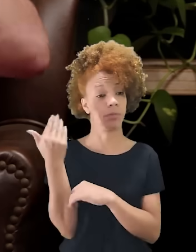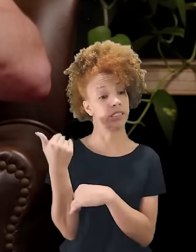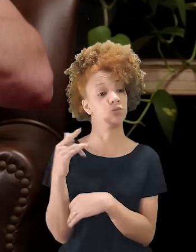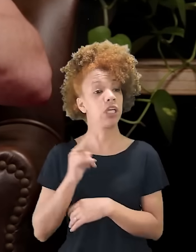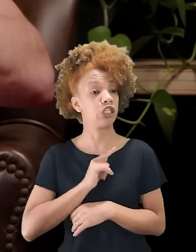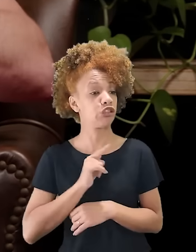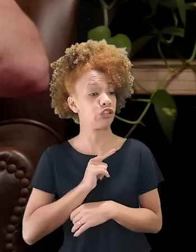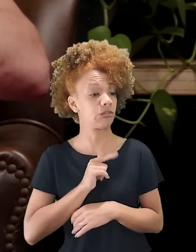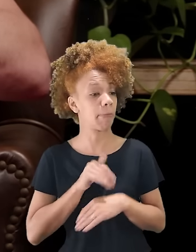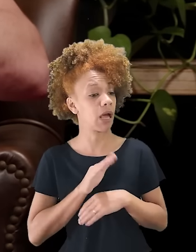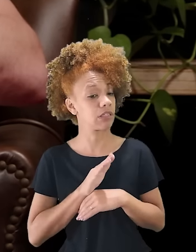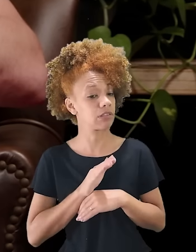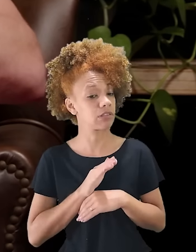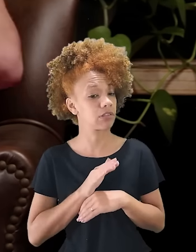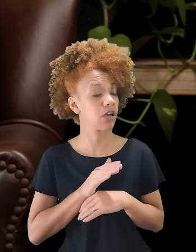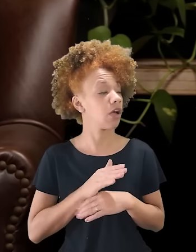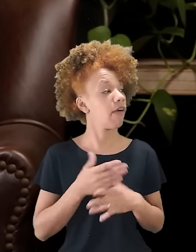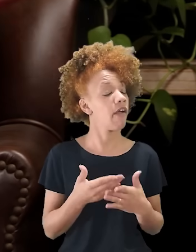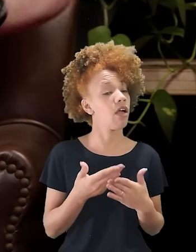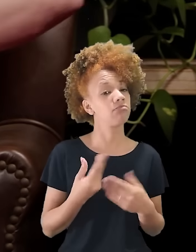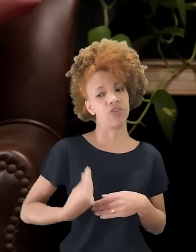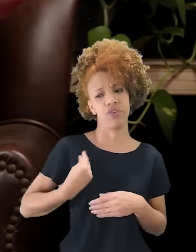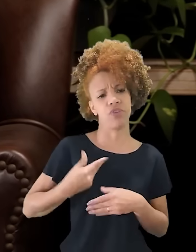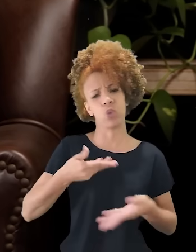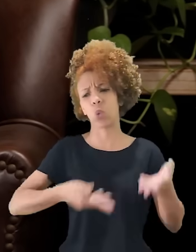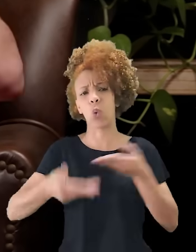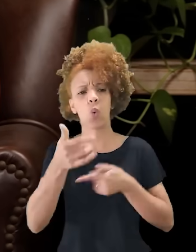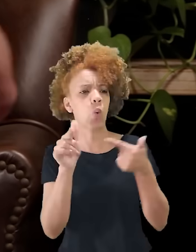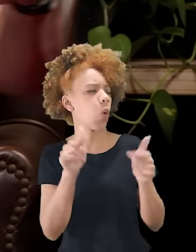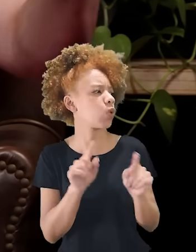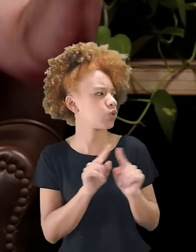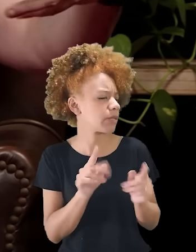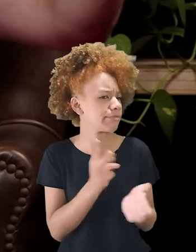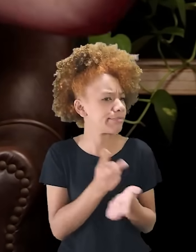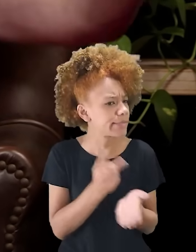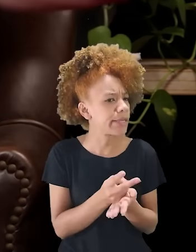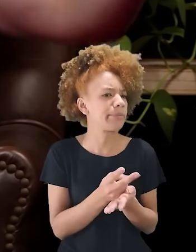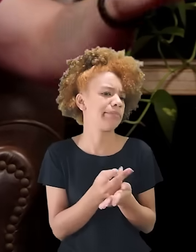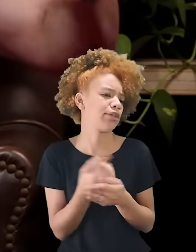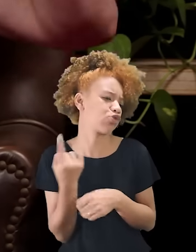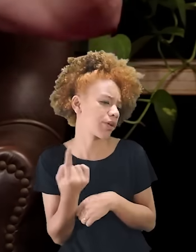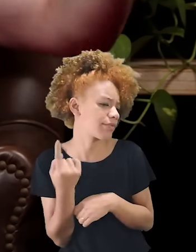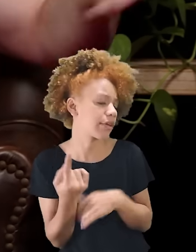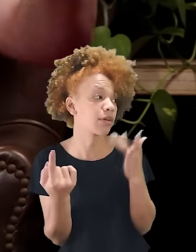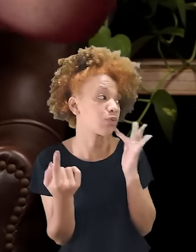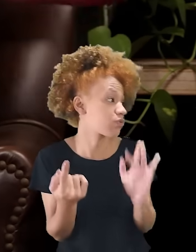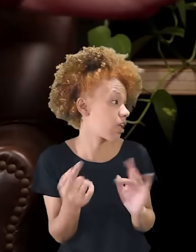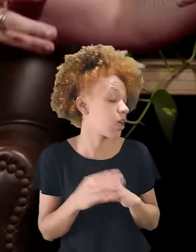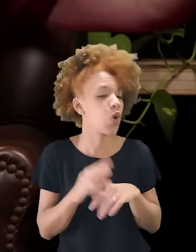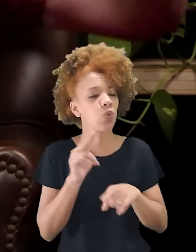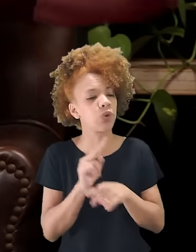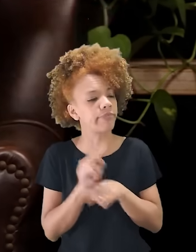antigamente ele tinha mais eh Convívio com outros homens e a mulher sempre era solitária não sei